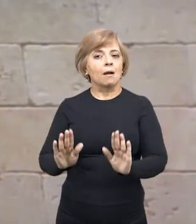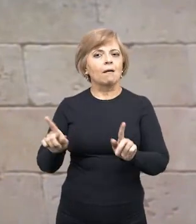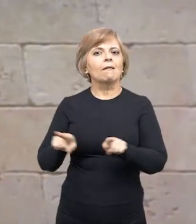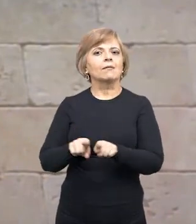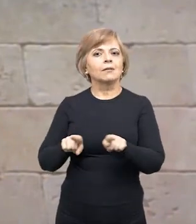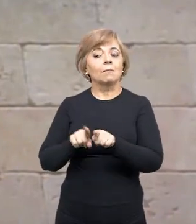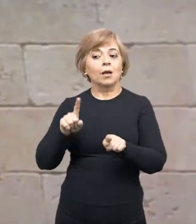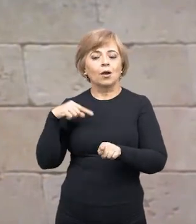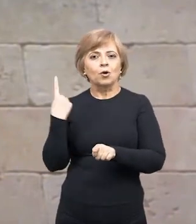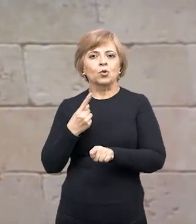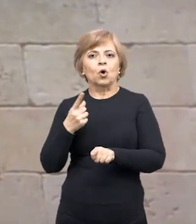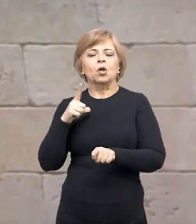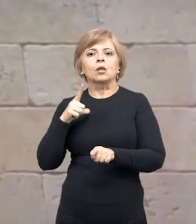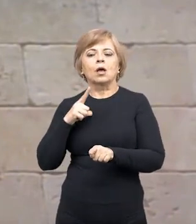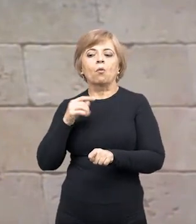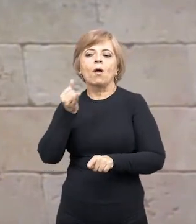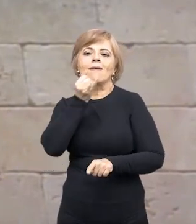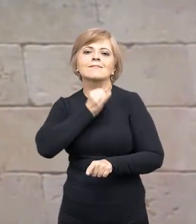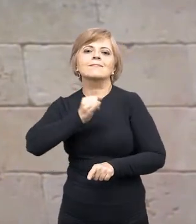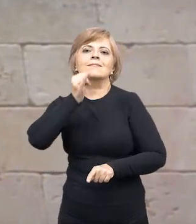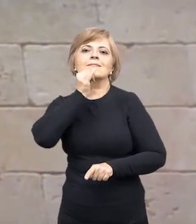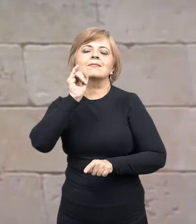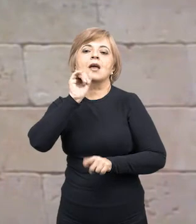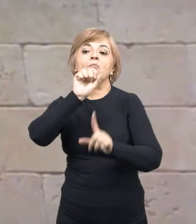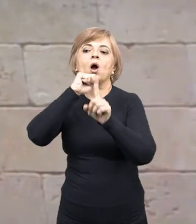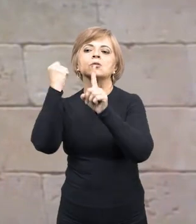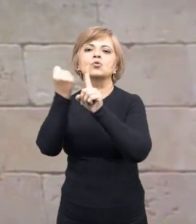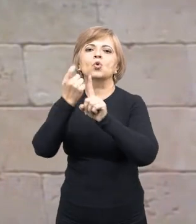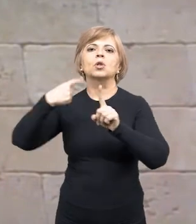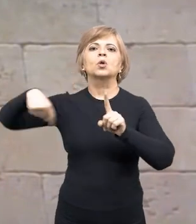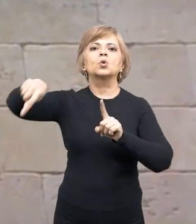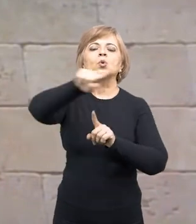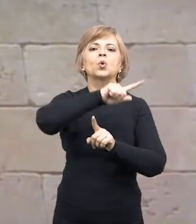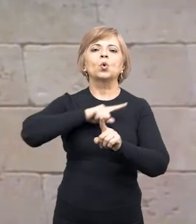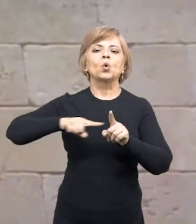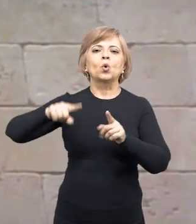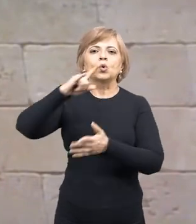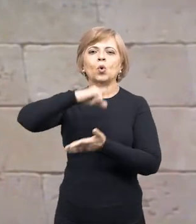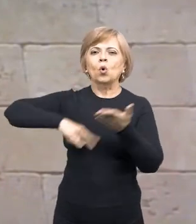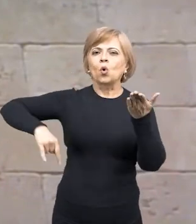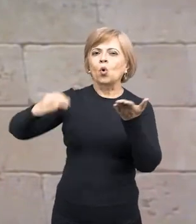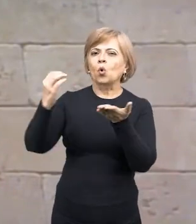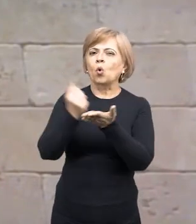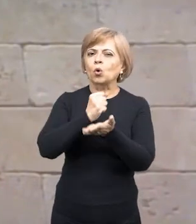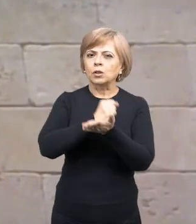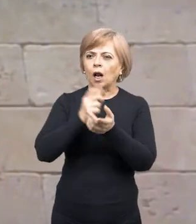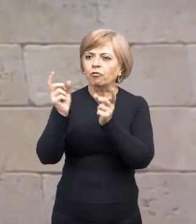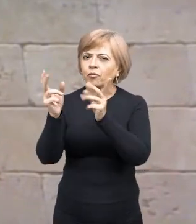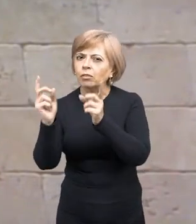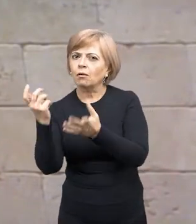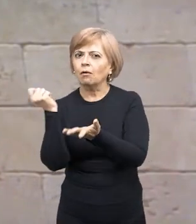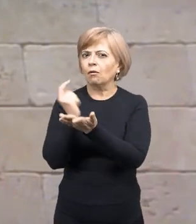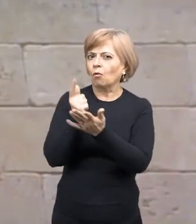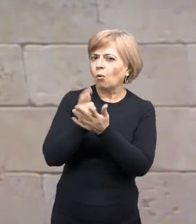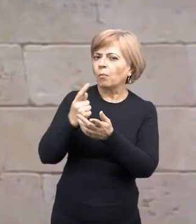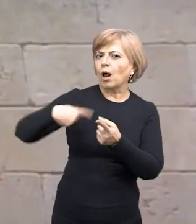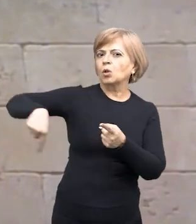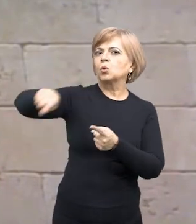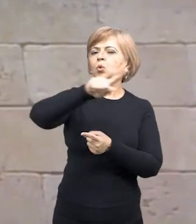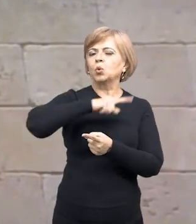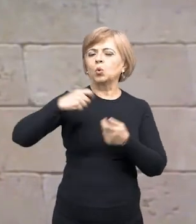servisse, e a gente espera que sirva de exemplo para nas próximas contratações, tanto as sociedades empresárias como os agentes